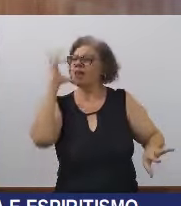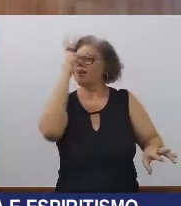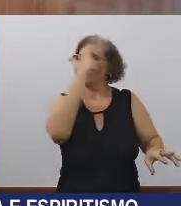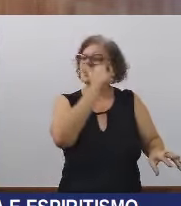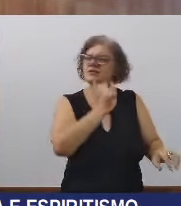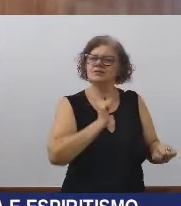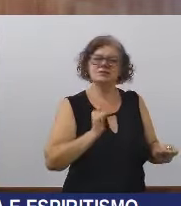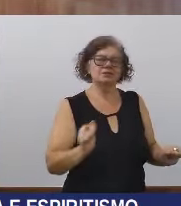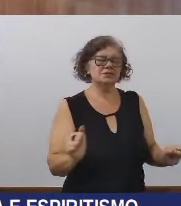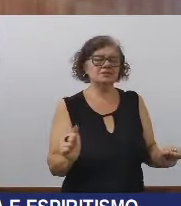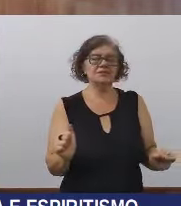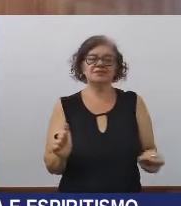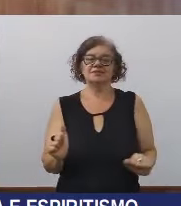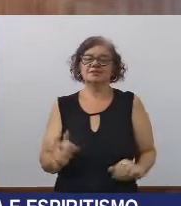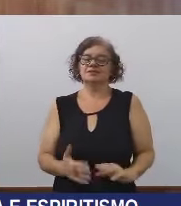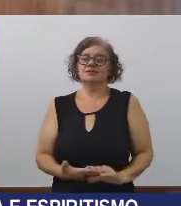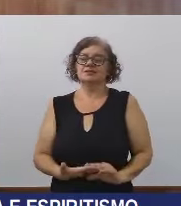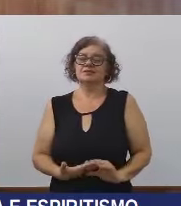de beleza,